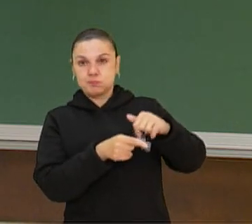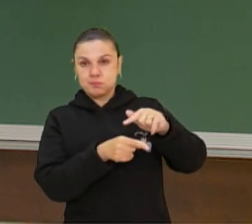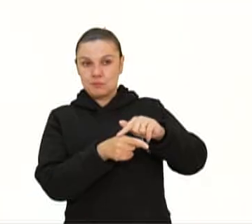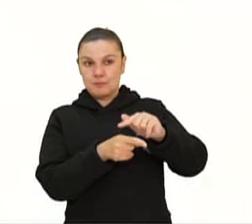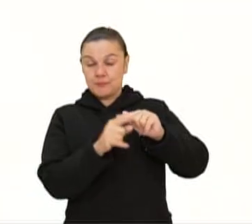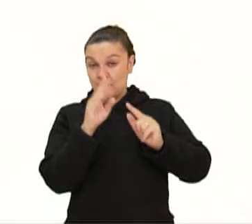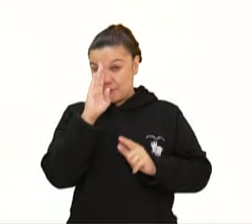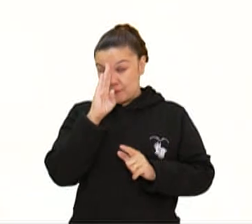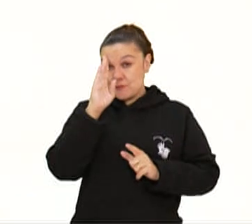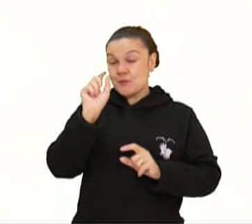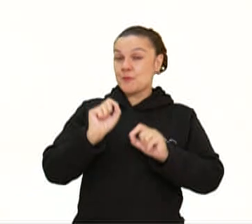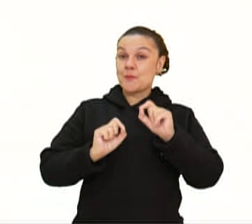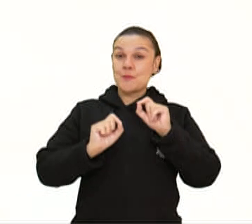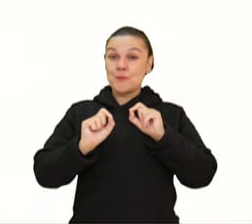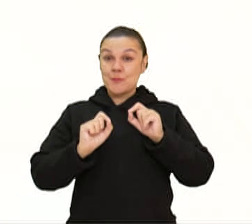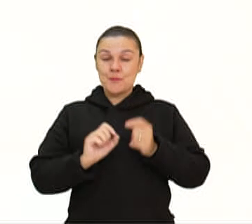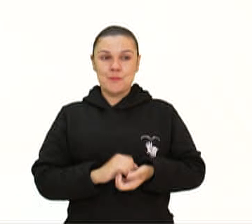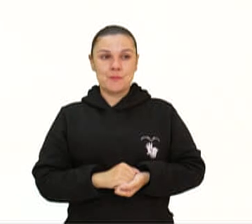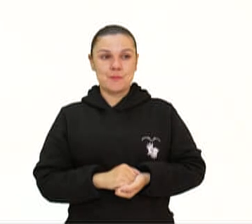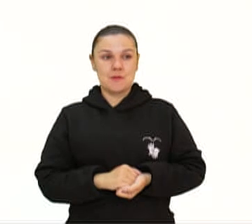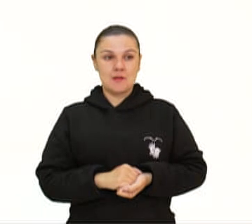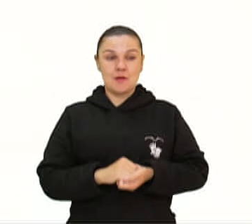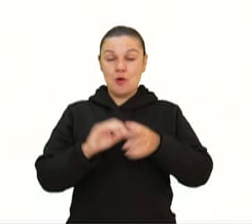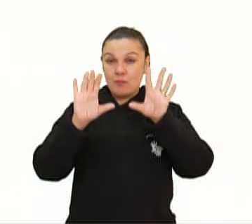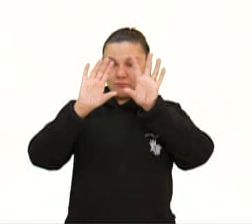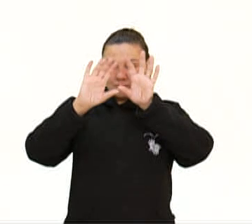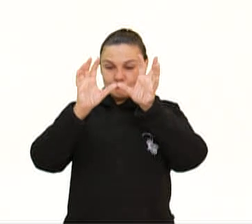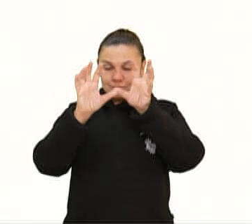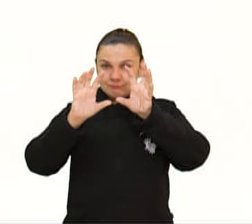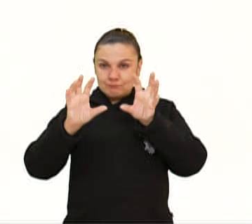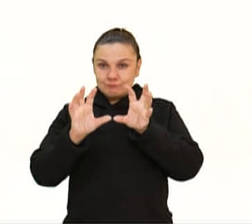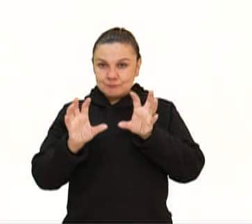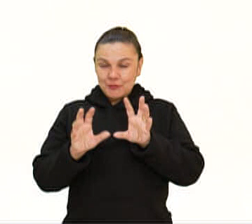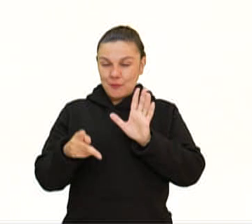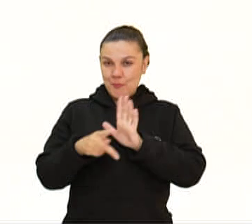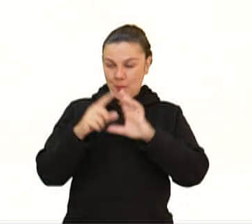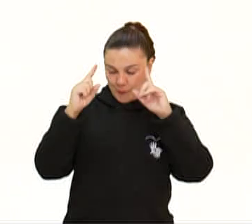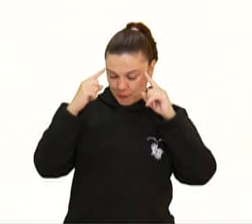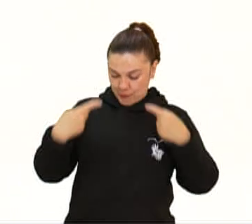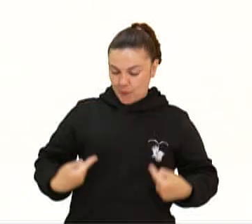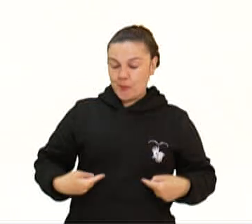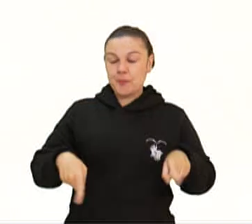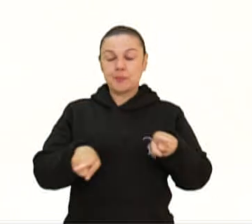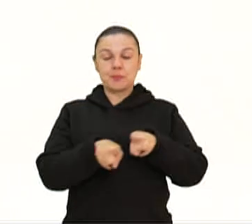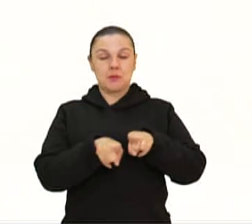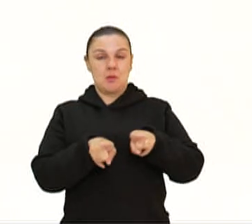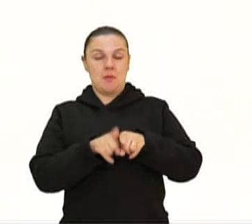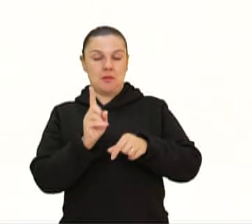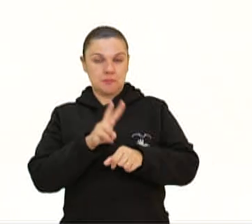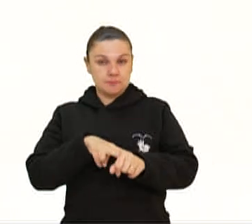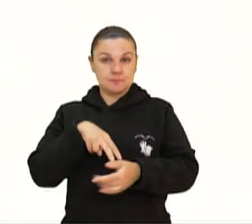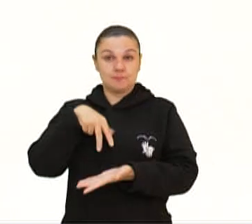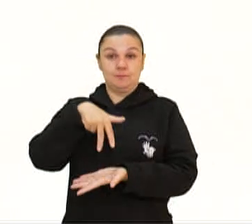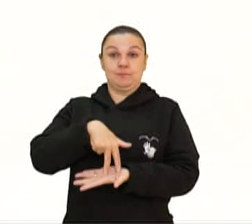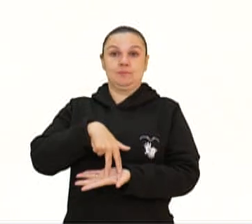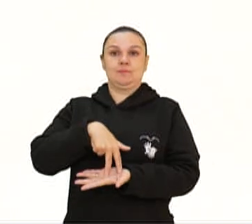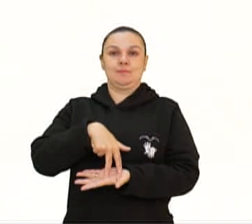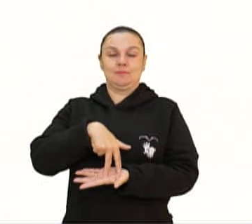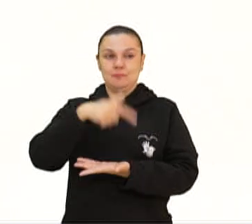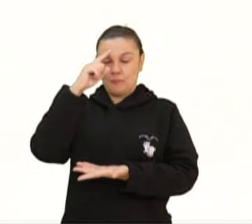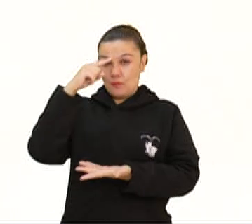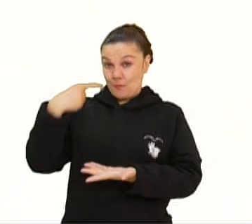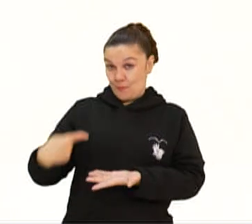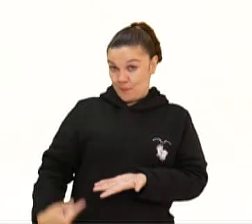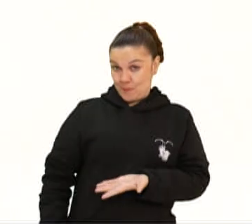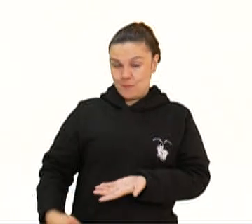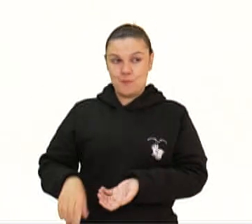como função, tá, dar forma ao corpo, participar também da sustentação, então ele vai sustentar